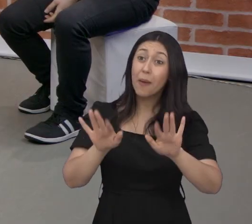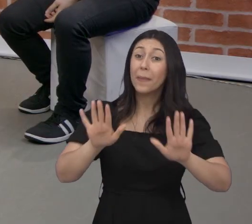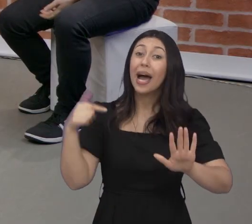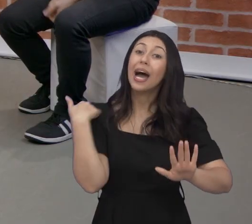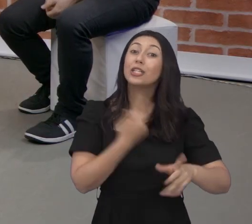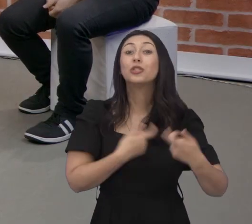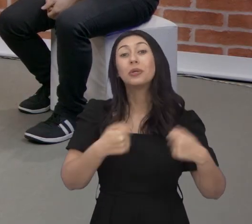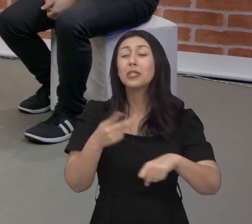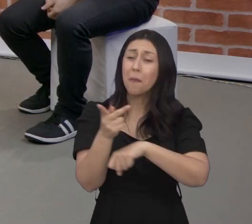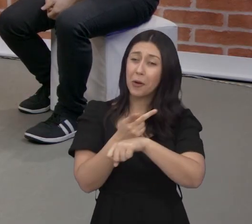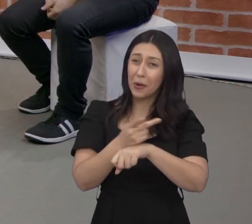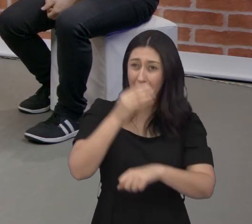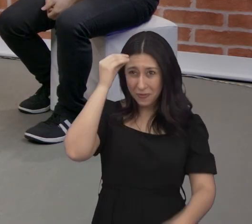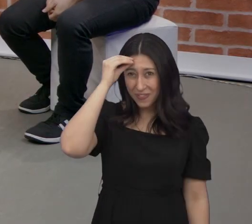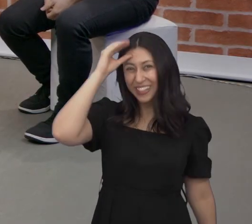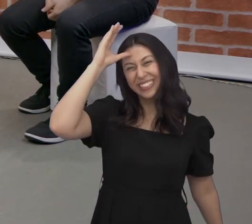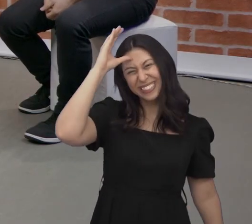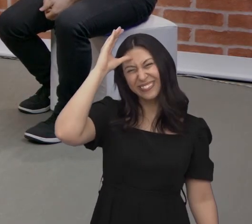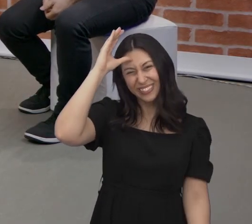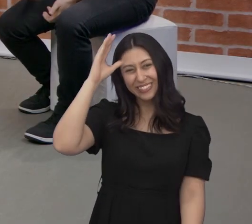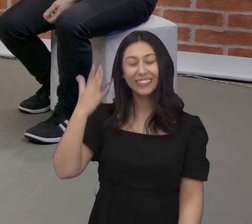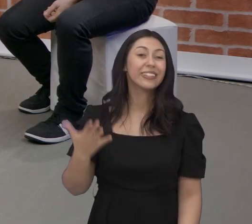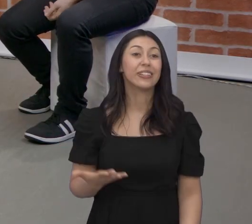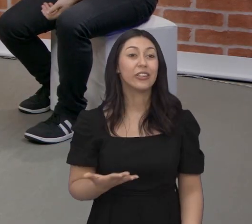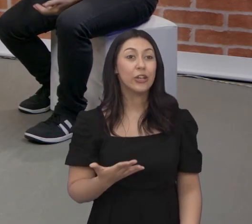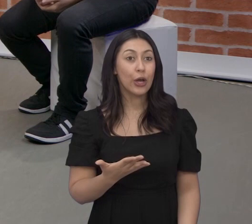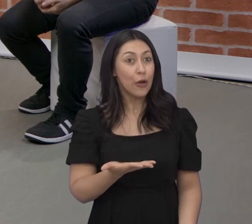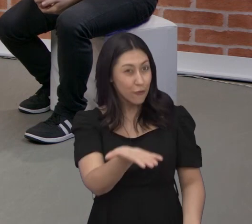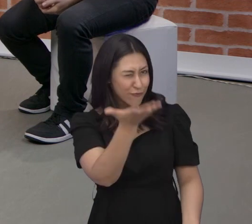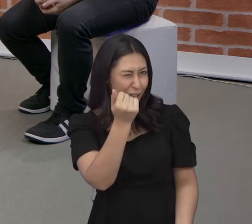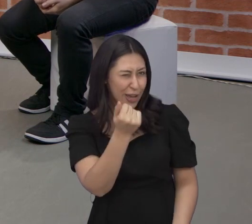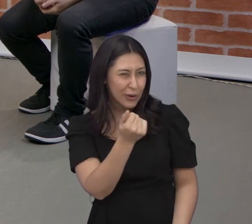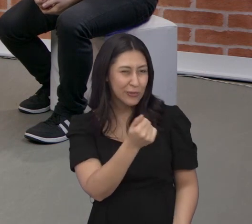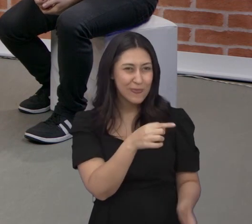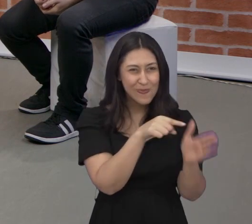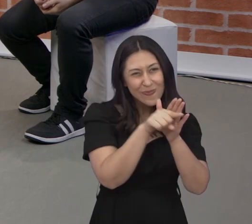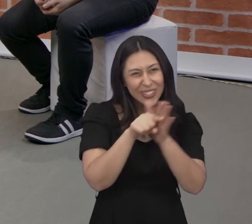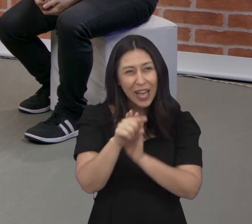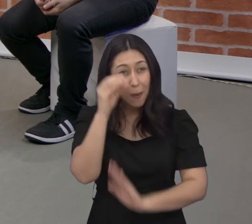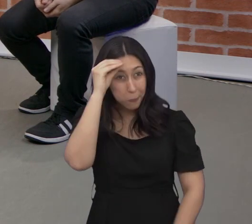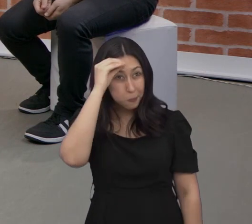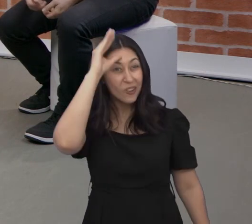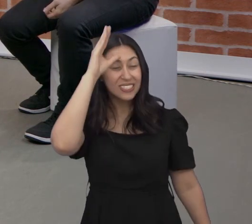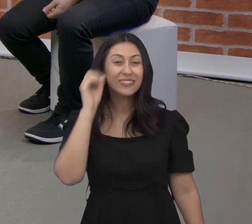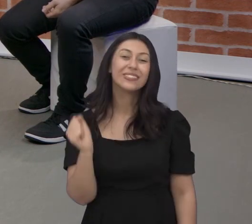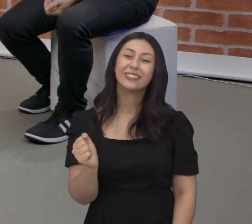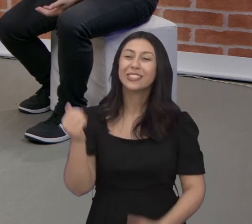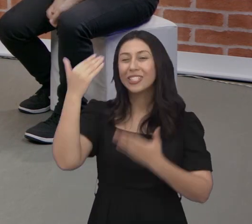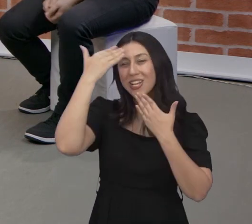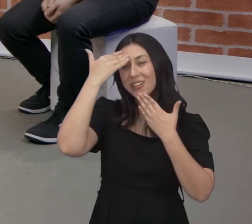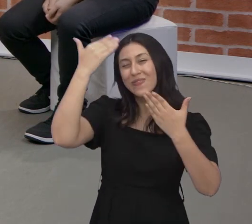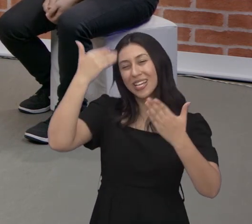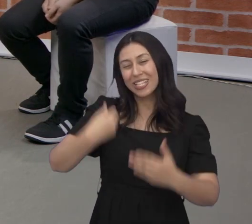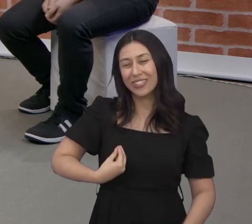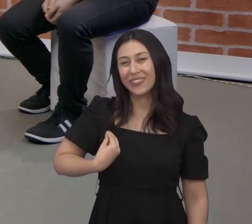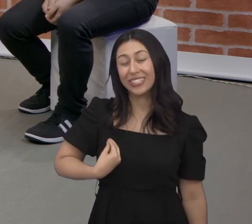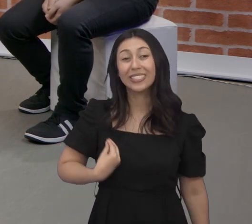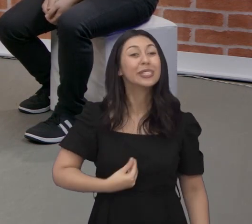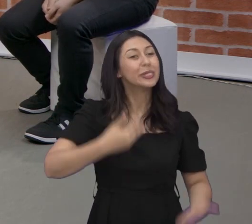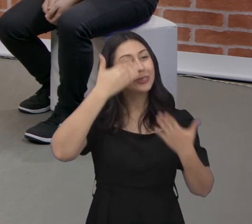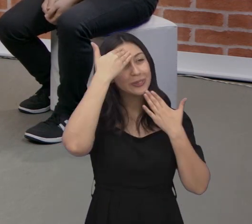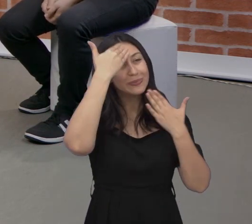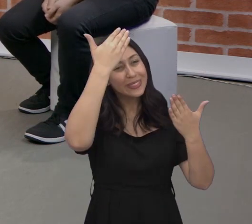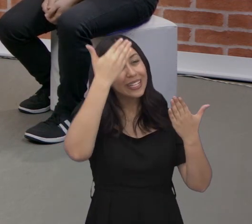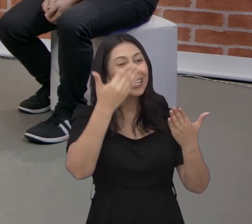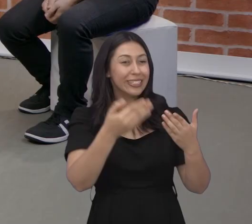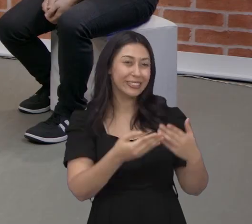que buscar conhecimento em outro lugar. É igual eu falo, embarque nessa espaçonave de conhecimento. Exatamente. Renato, muito obrigado pela sua presença, viu? Muito